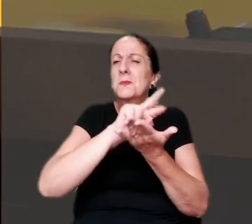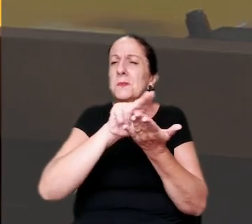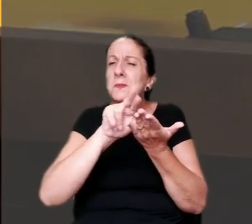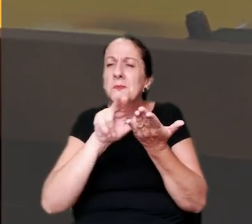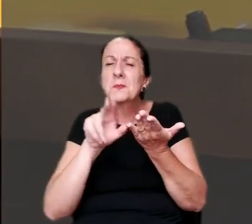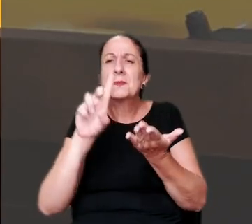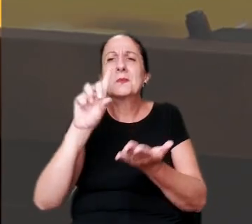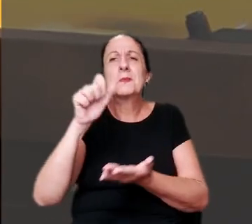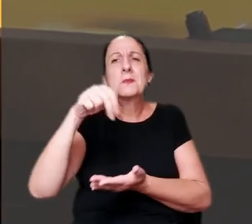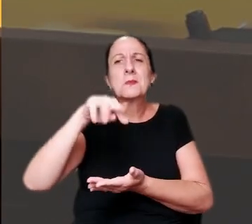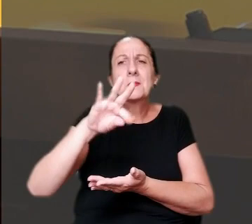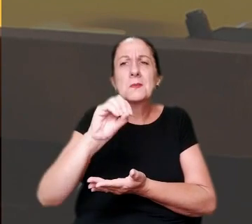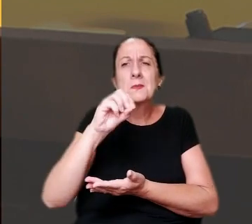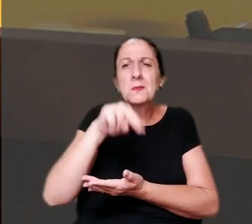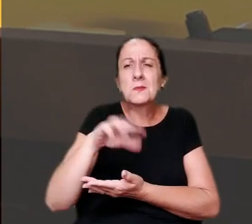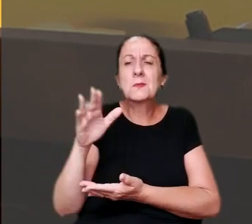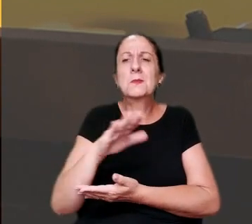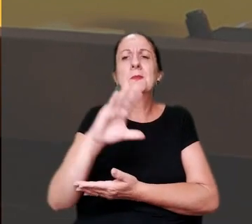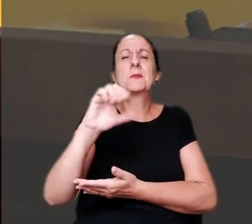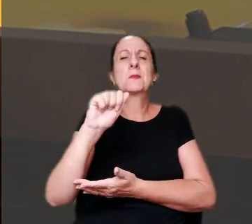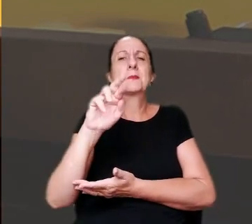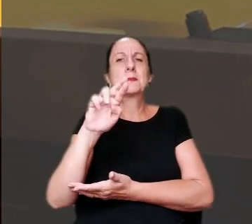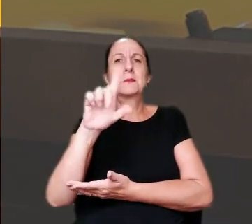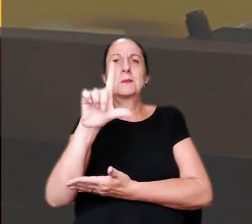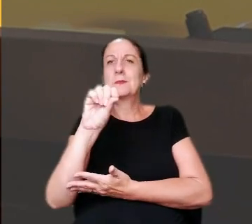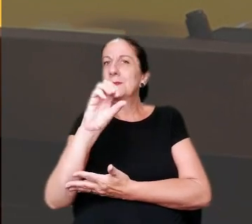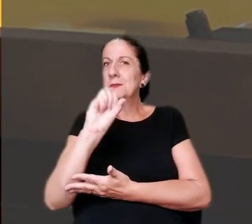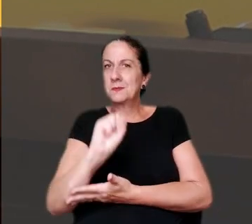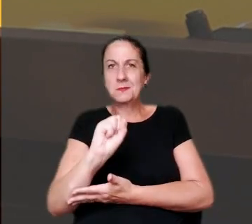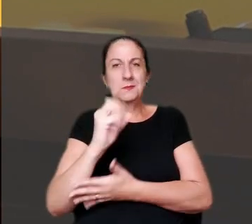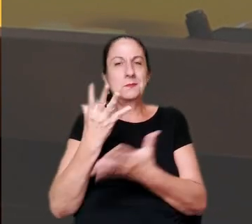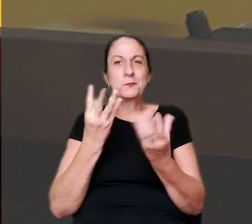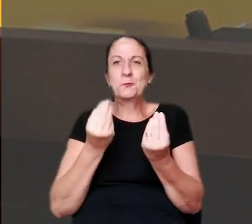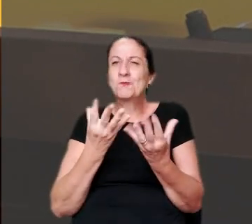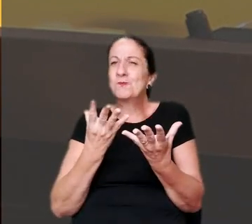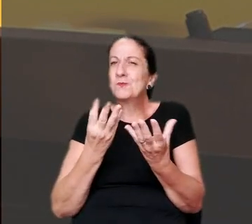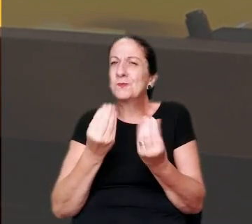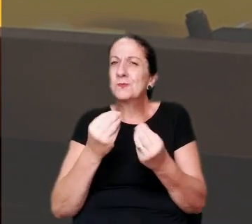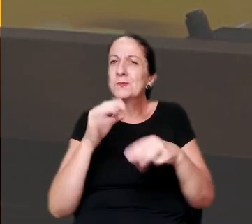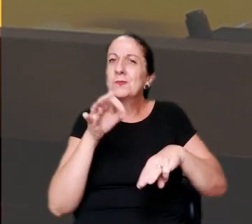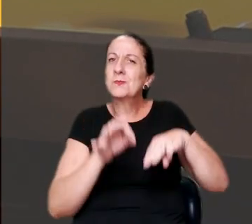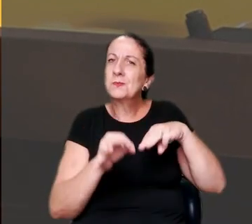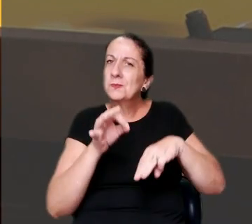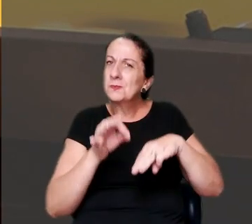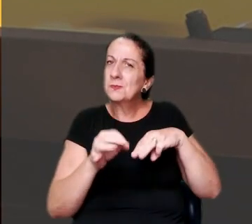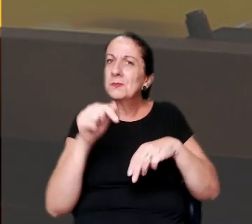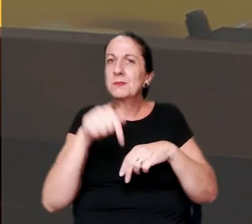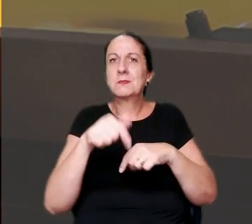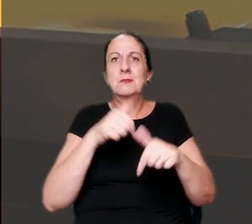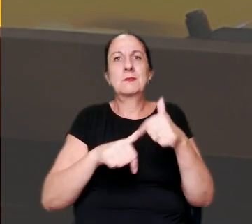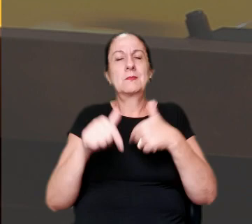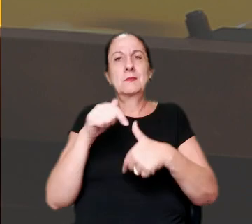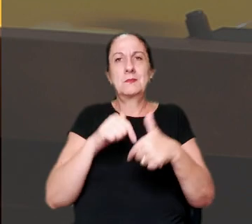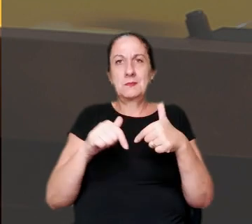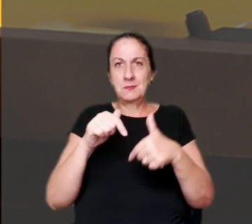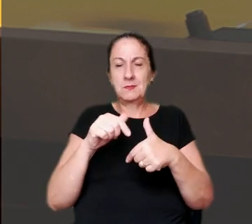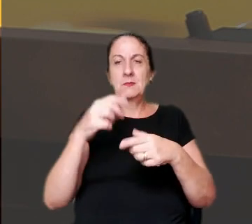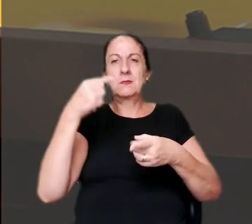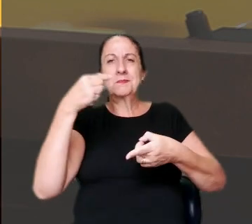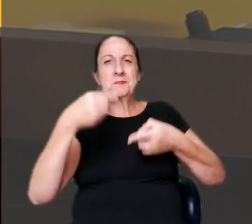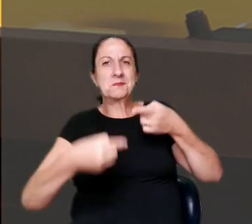o Vantuil, né? O Carlos Alberto, tantos ministros que aqui passaram,